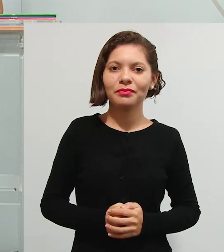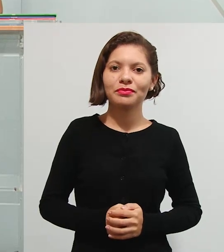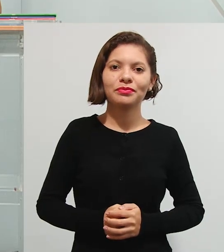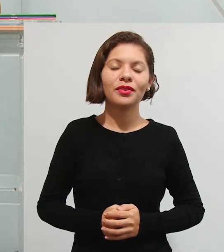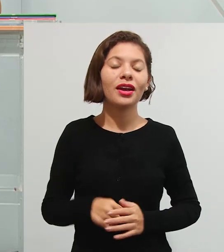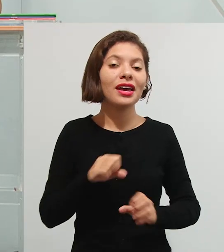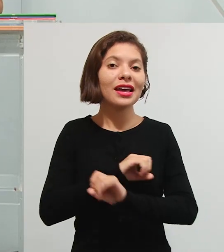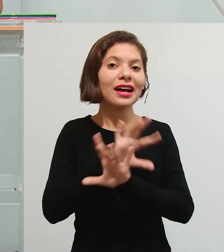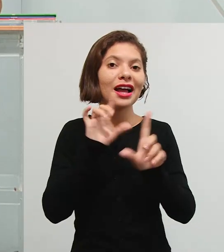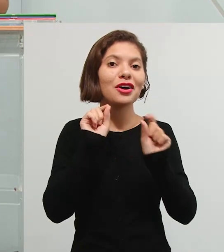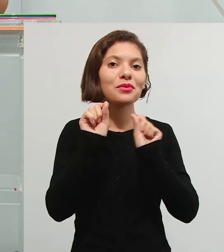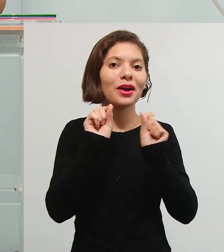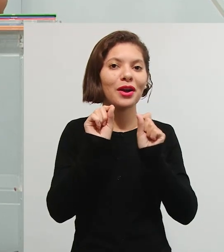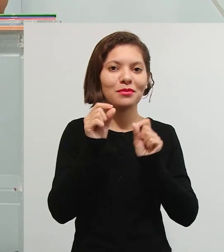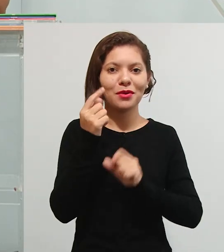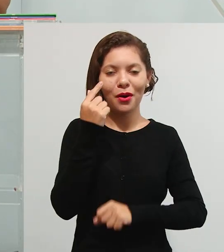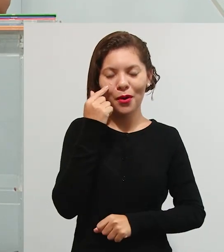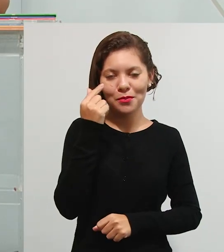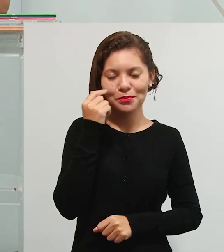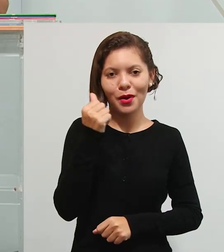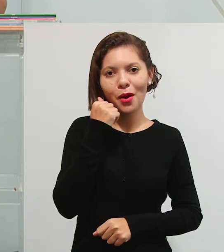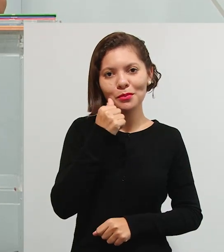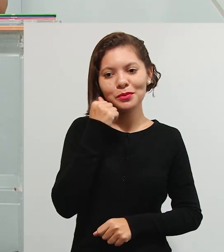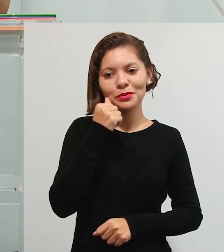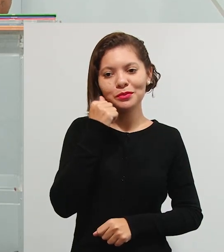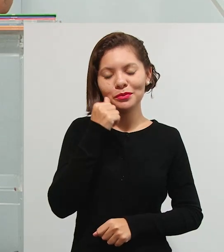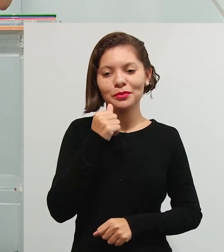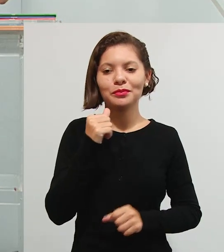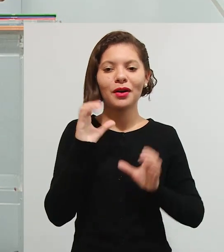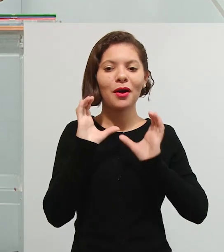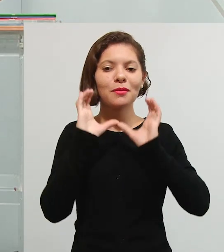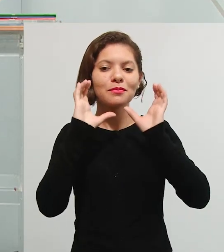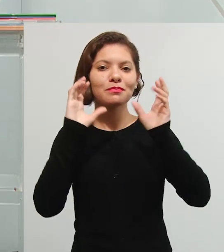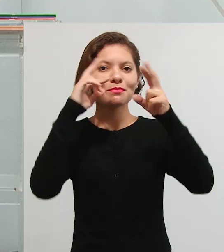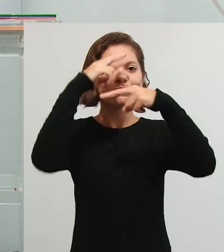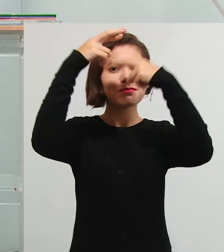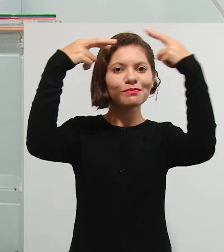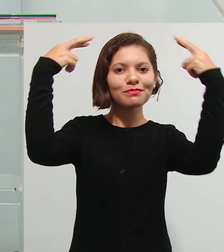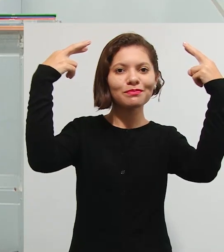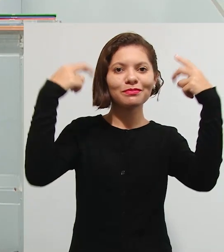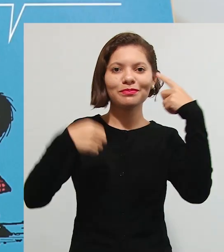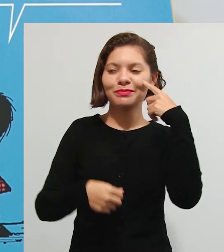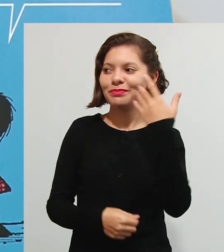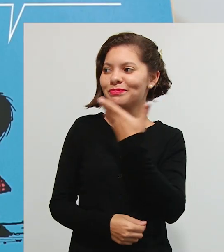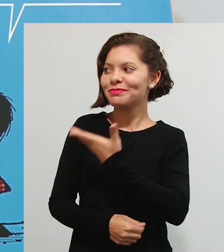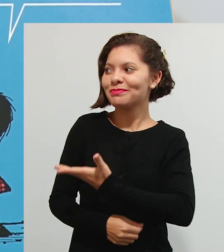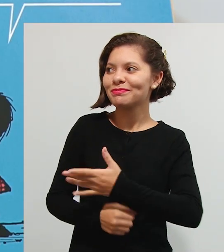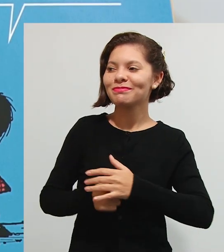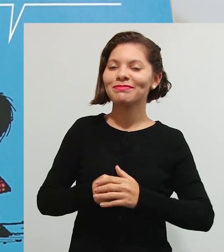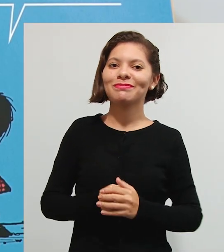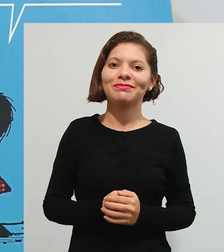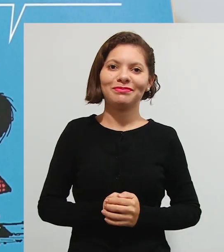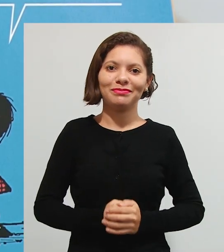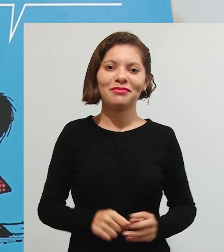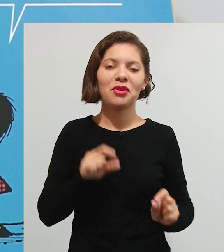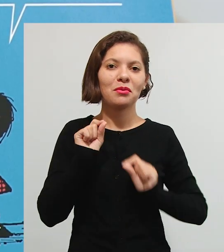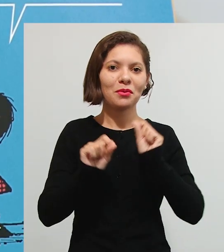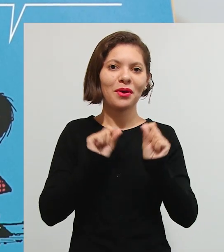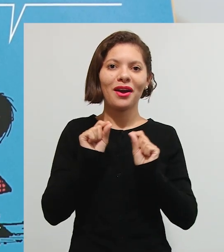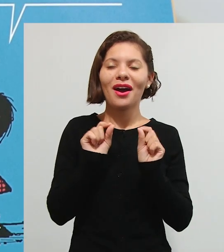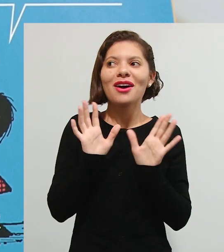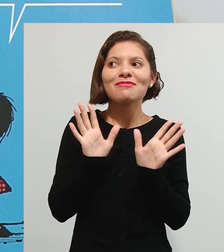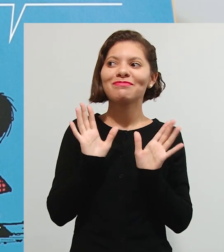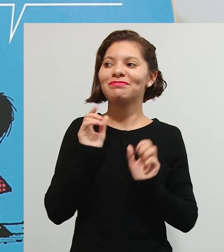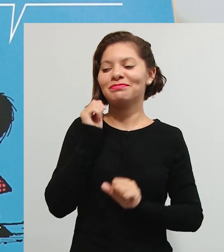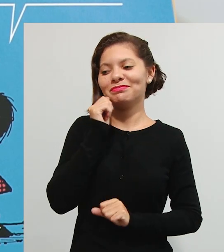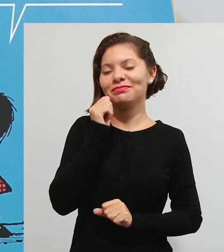não poderia deixar de começar com ela, né? A Mafaldinha. Olha só nesse episódio, vamos...